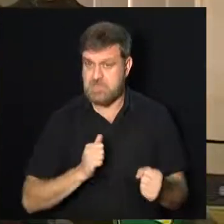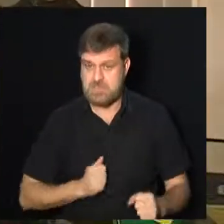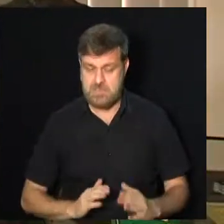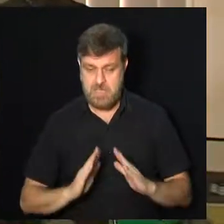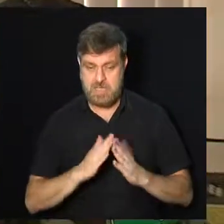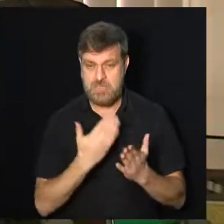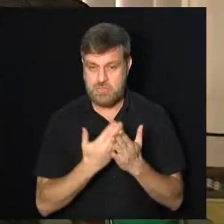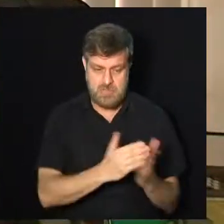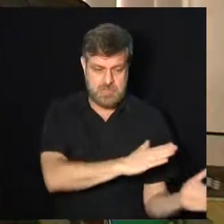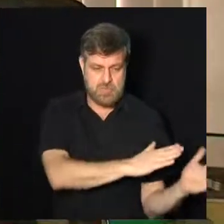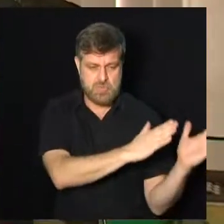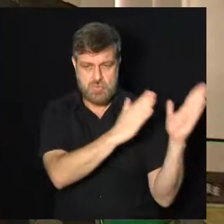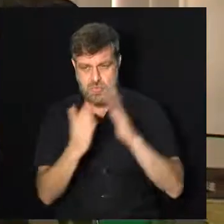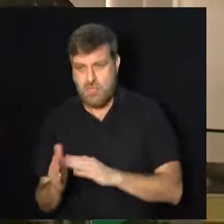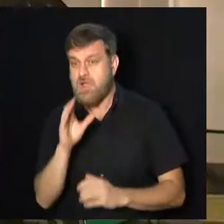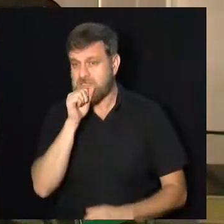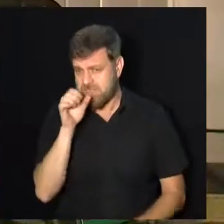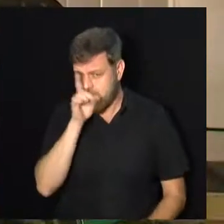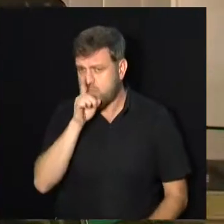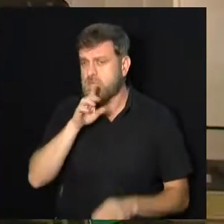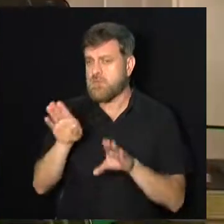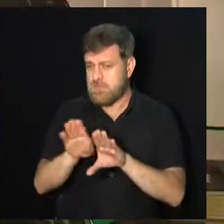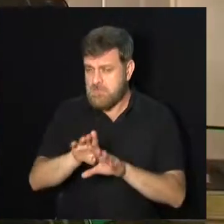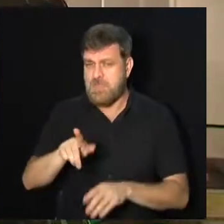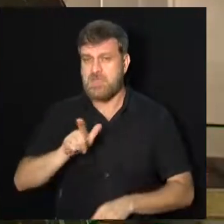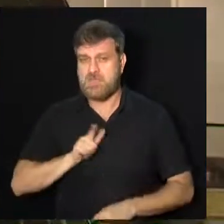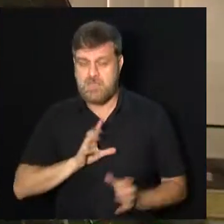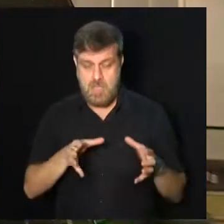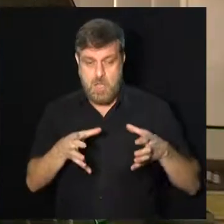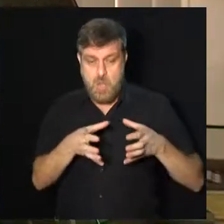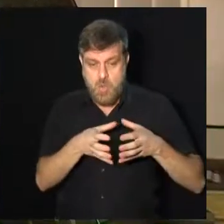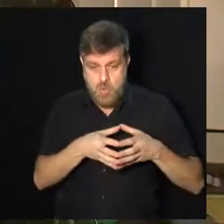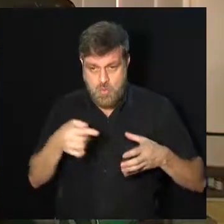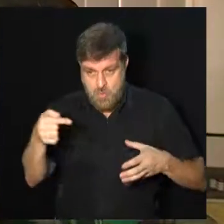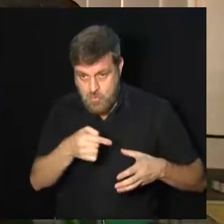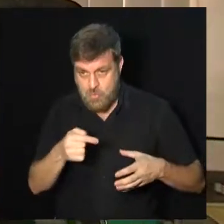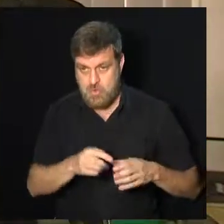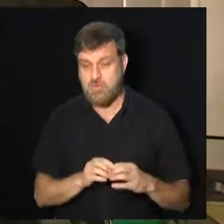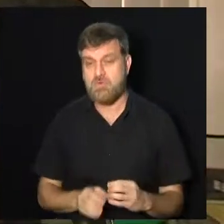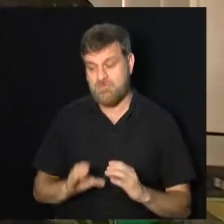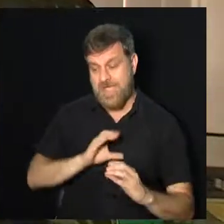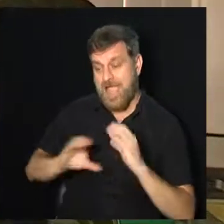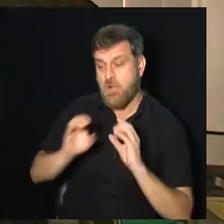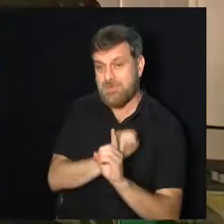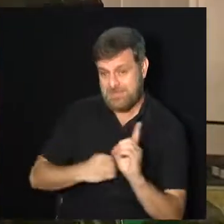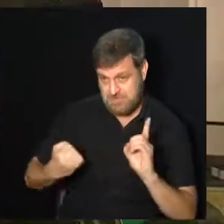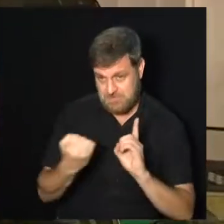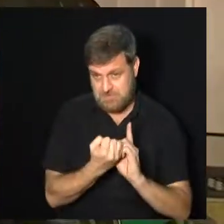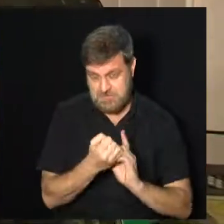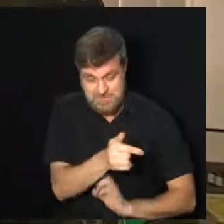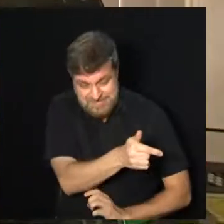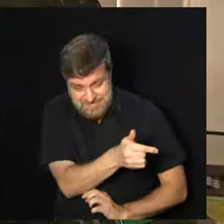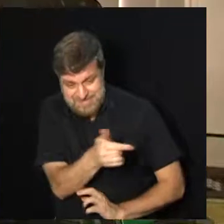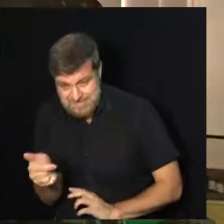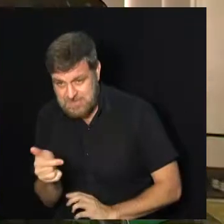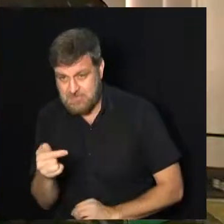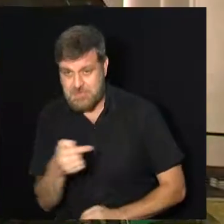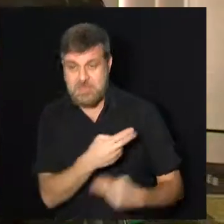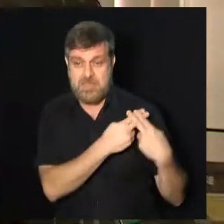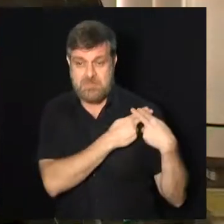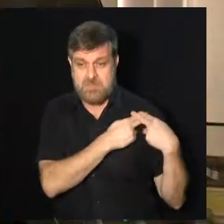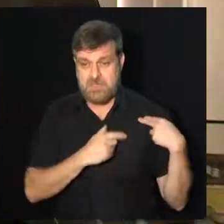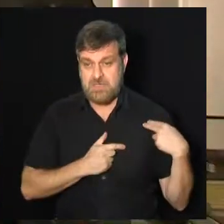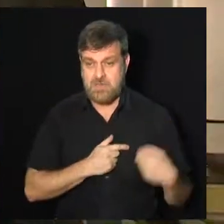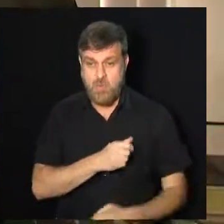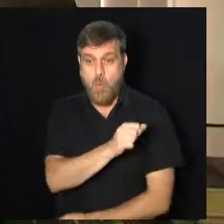horário de funcionamento, final de semana. Temos uma equipe da comunicação social durante a semana e um militar, que é